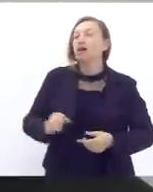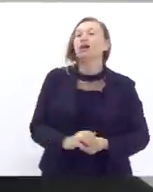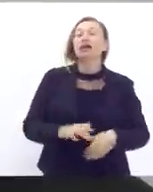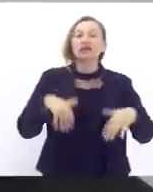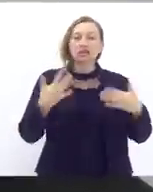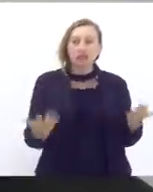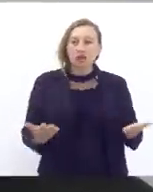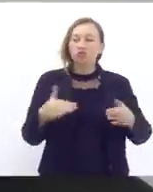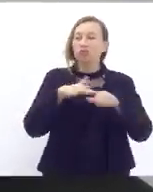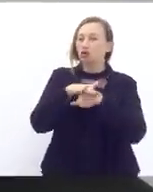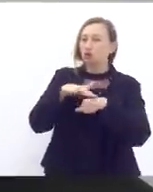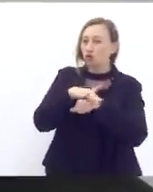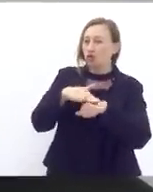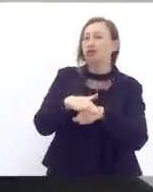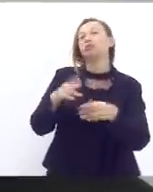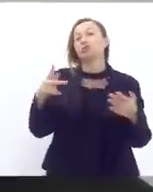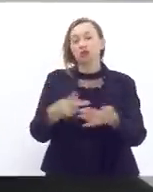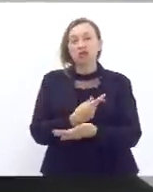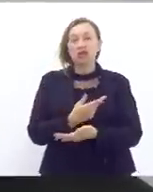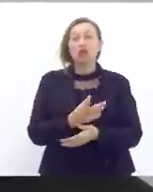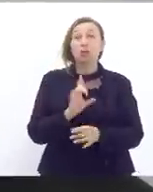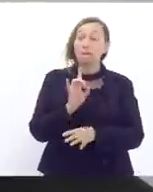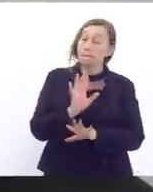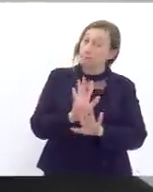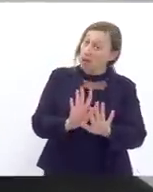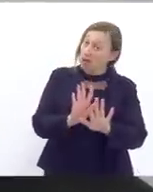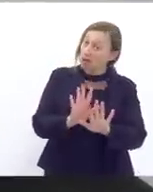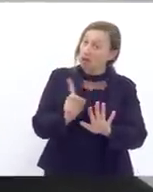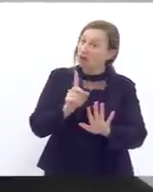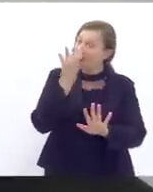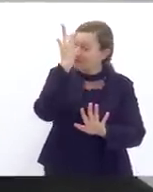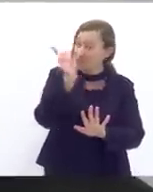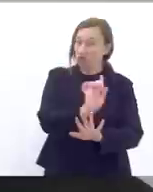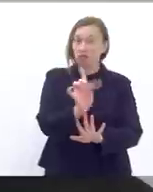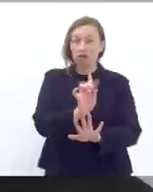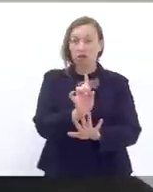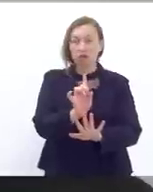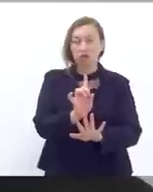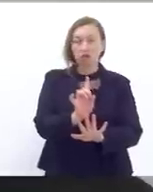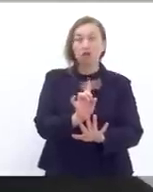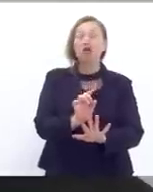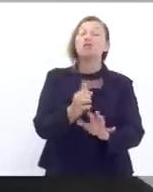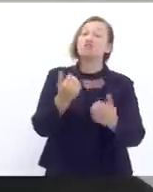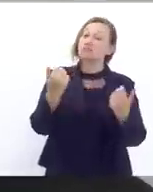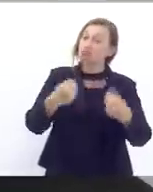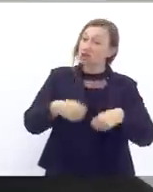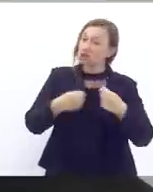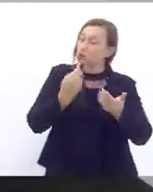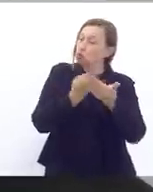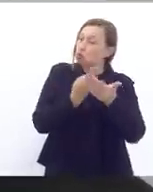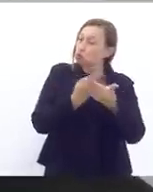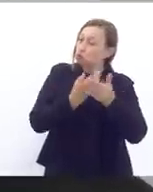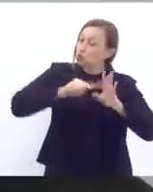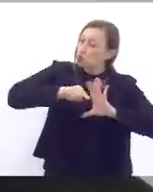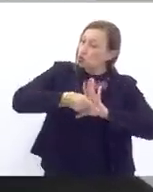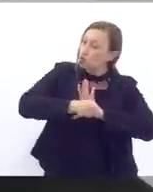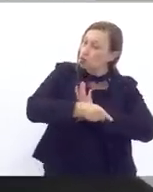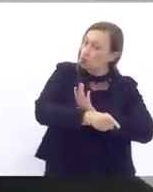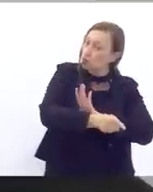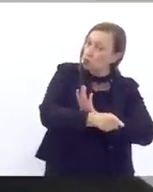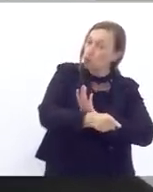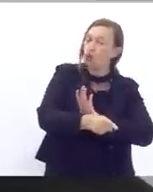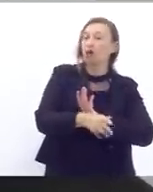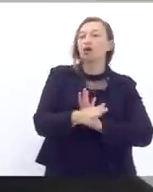as conversas estão acontecendo só que não é do dia para noite exige um estudo aprofundado